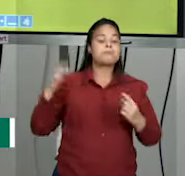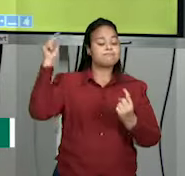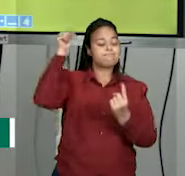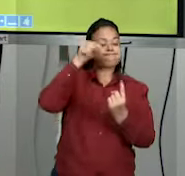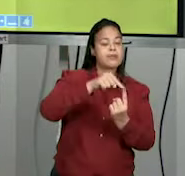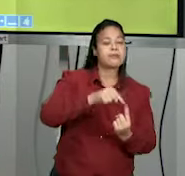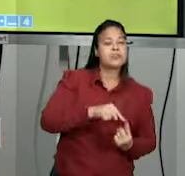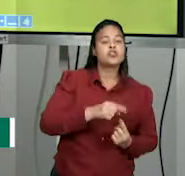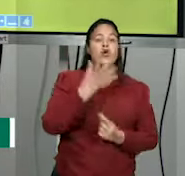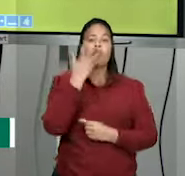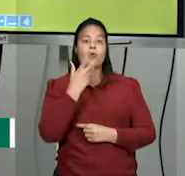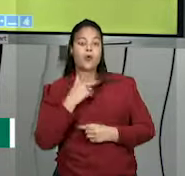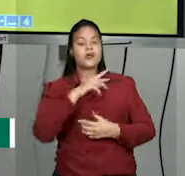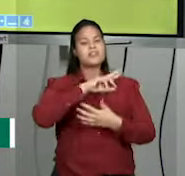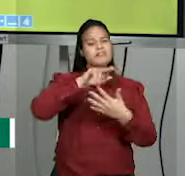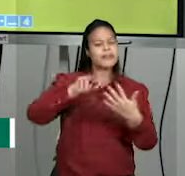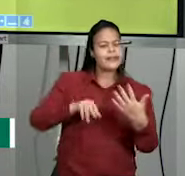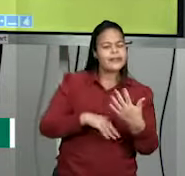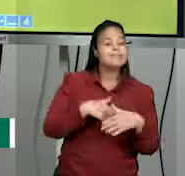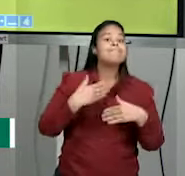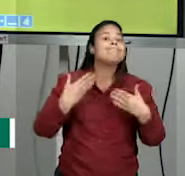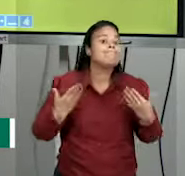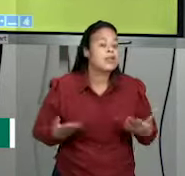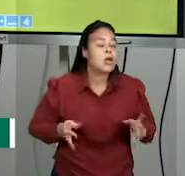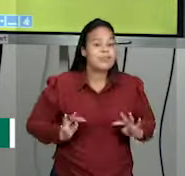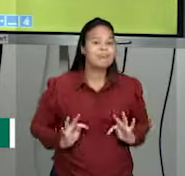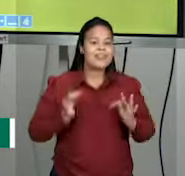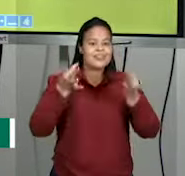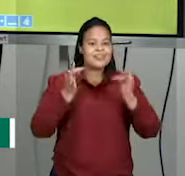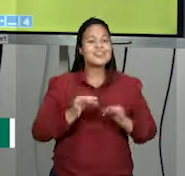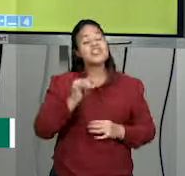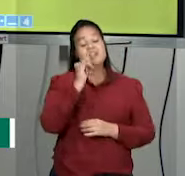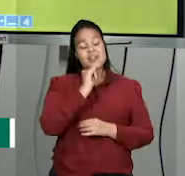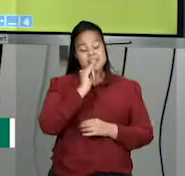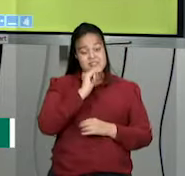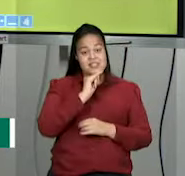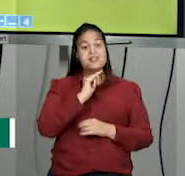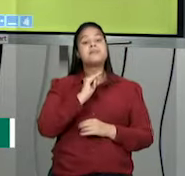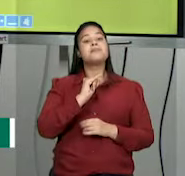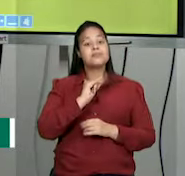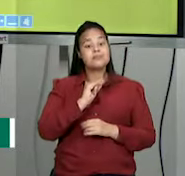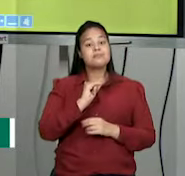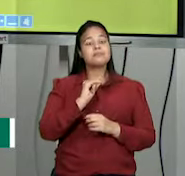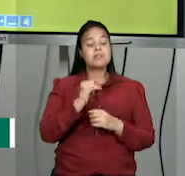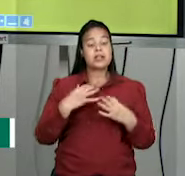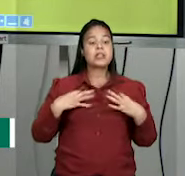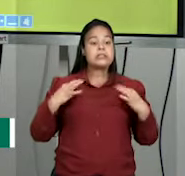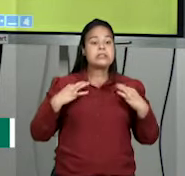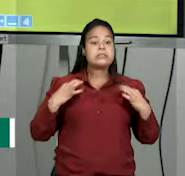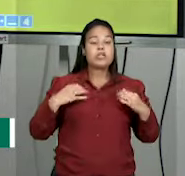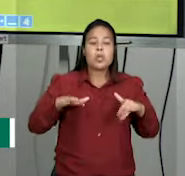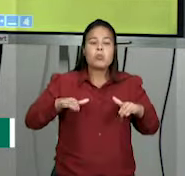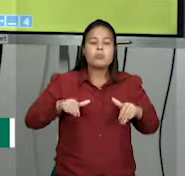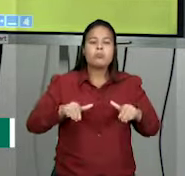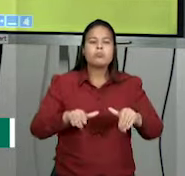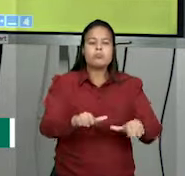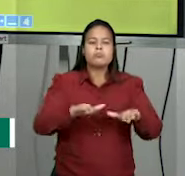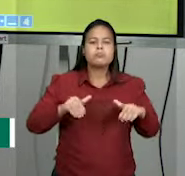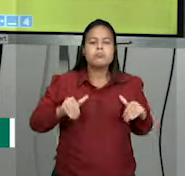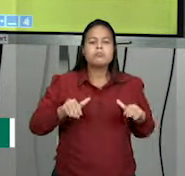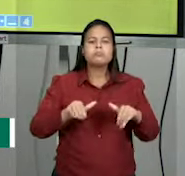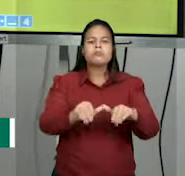diferentes cores. Então, existe uma tecnologia, por exemplo, que se chama tecnologia têxtil, que é aquela da produção